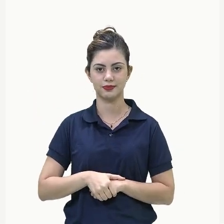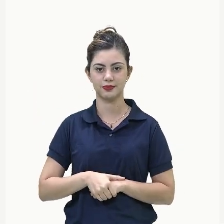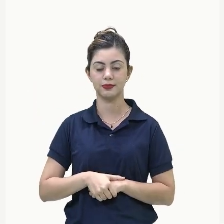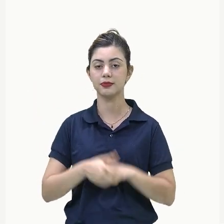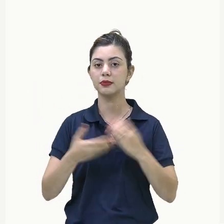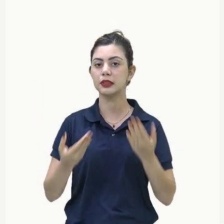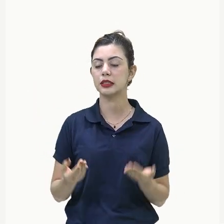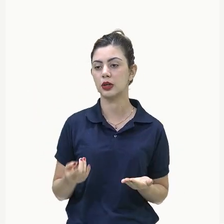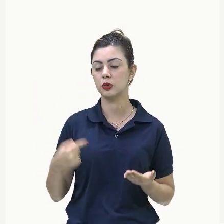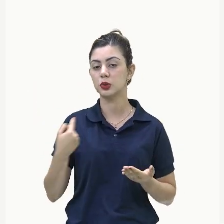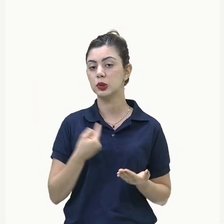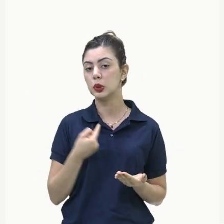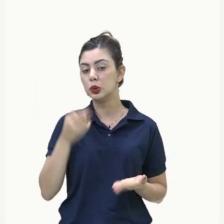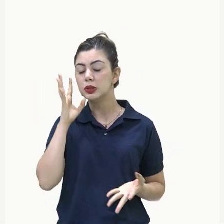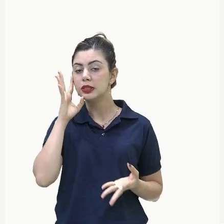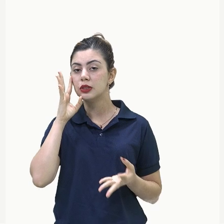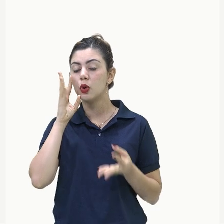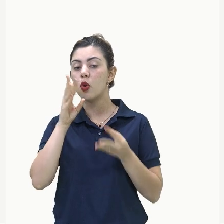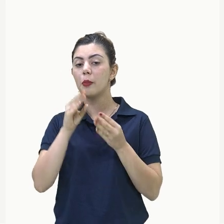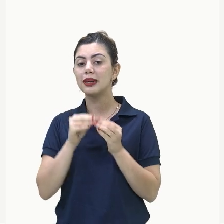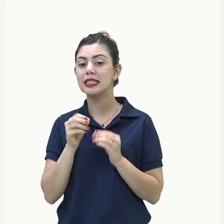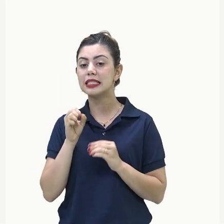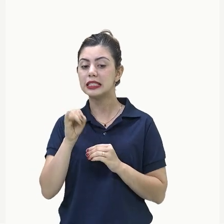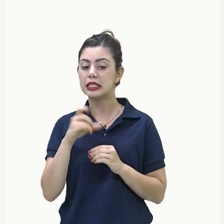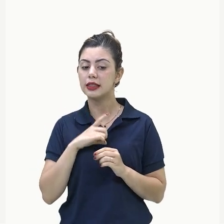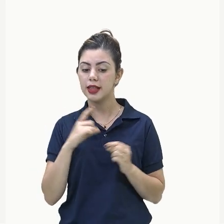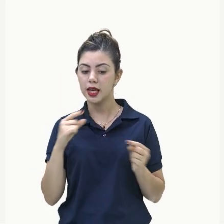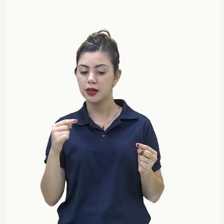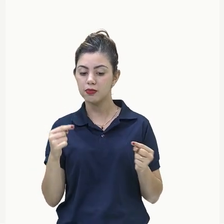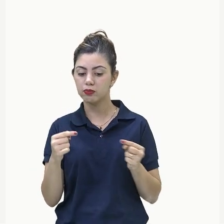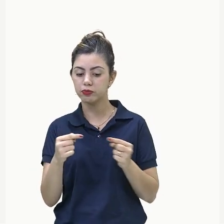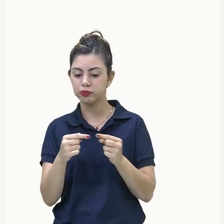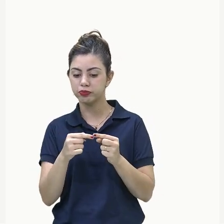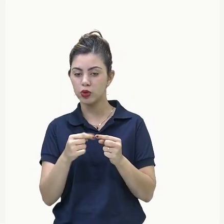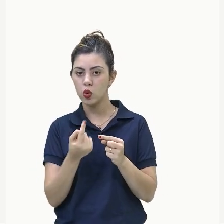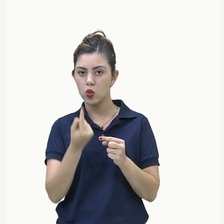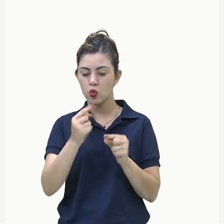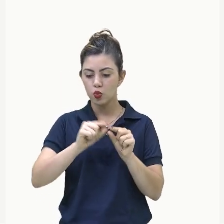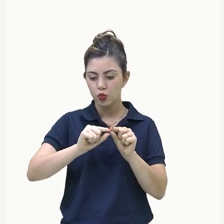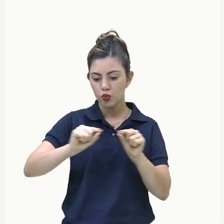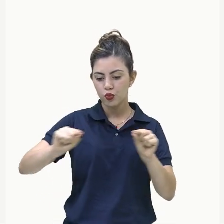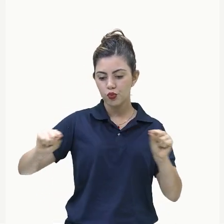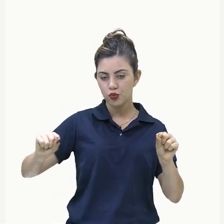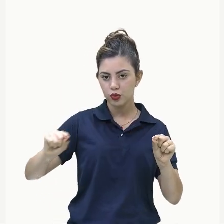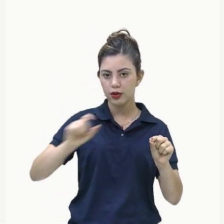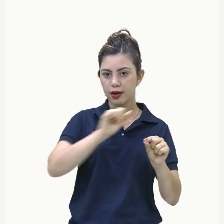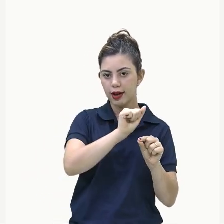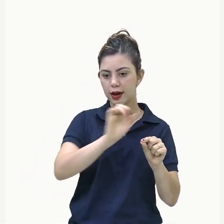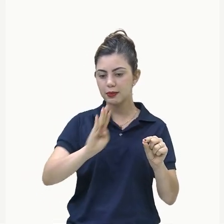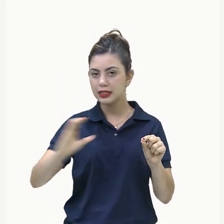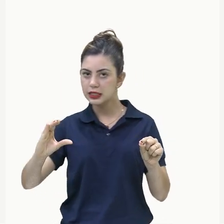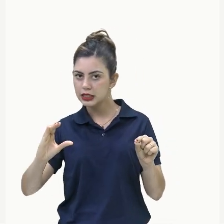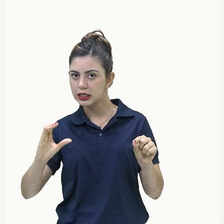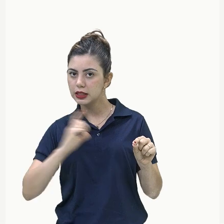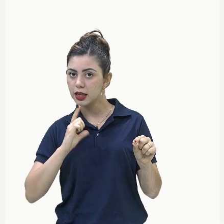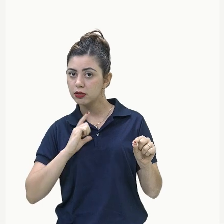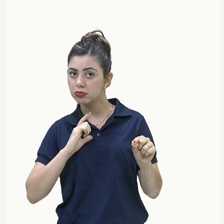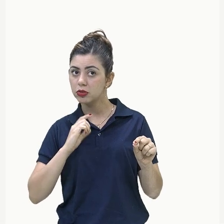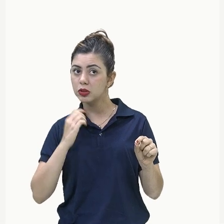Para saber se eles estão alinhados ou não, existem 2 maneiras. A primeira delas,